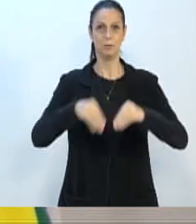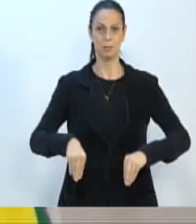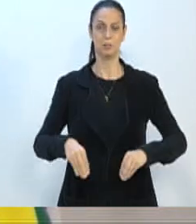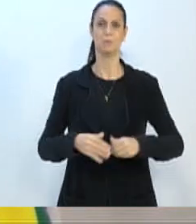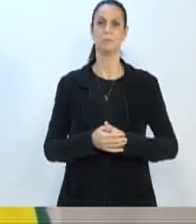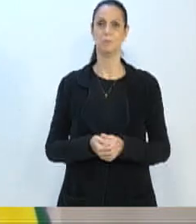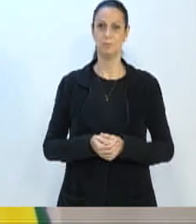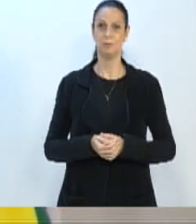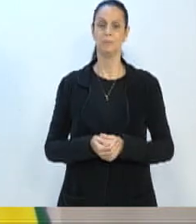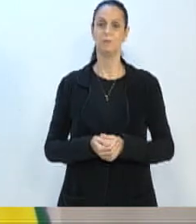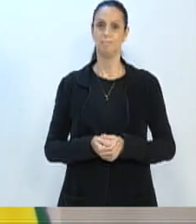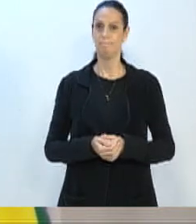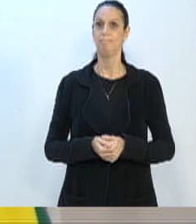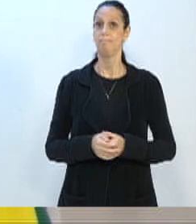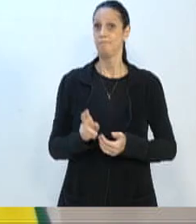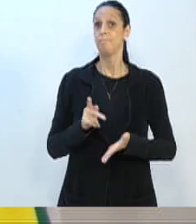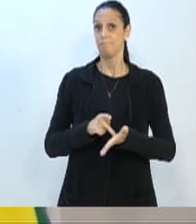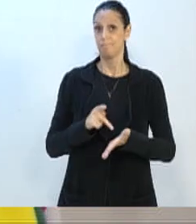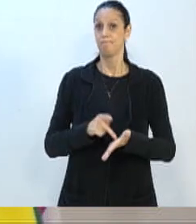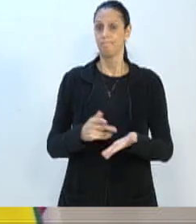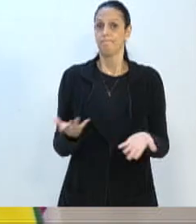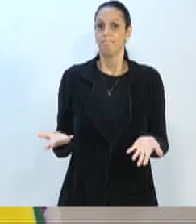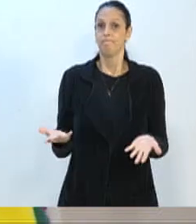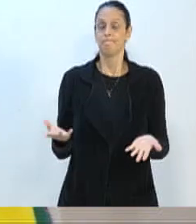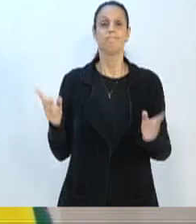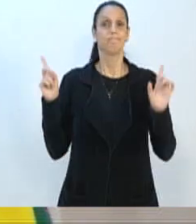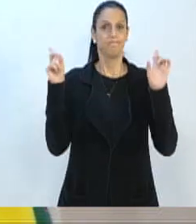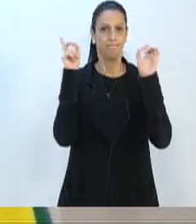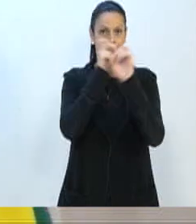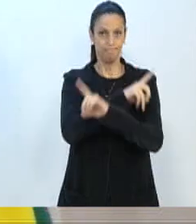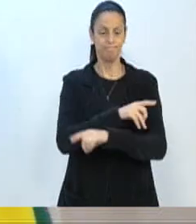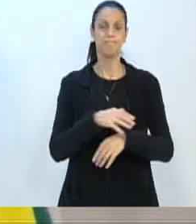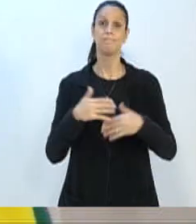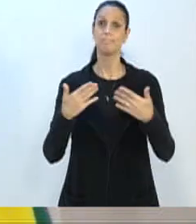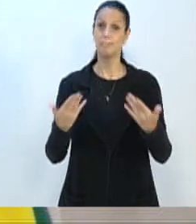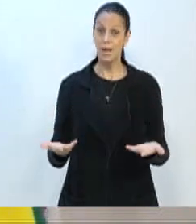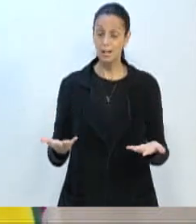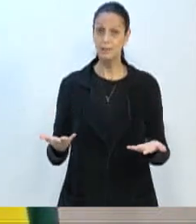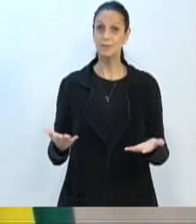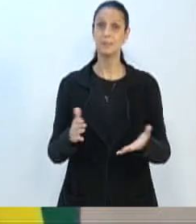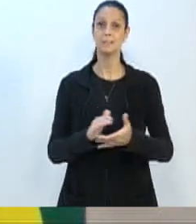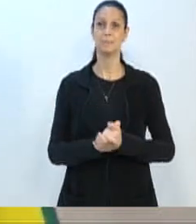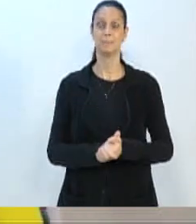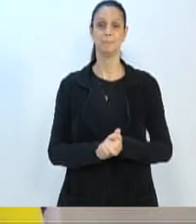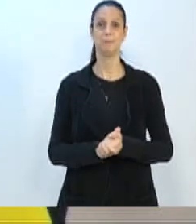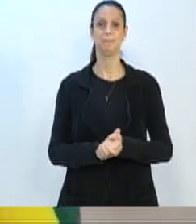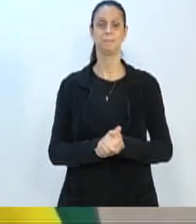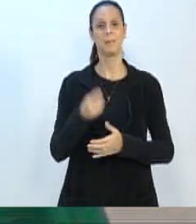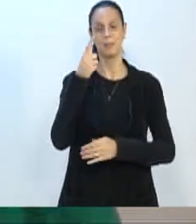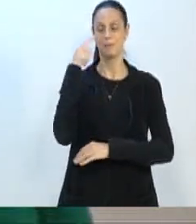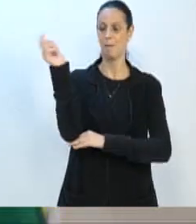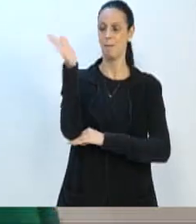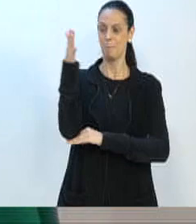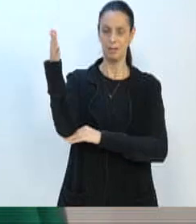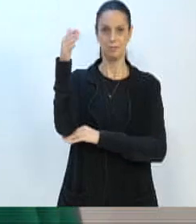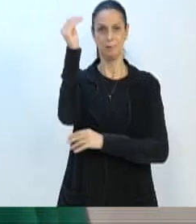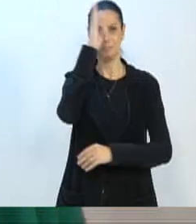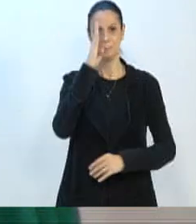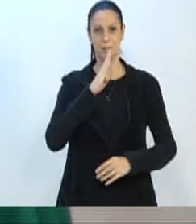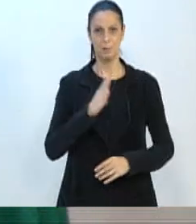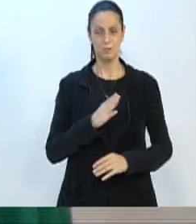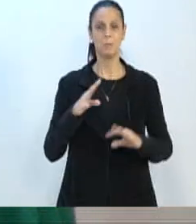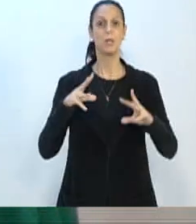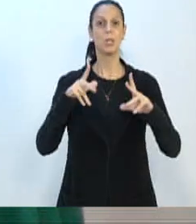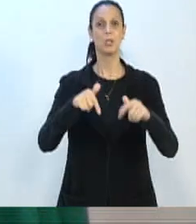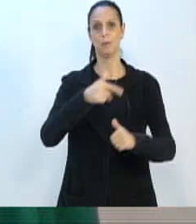e realmente fica fica difícil mas enfim tá aqui bandeira do Brasil é de